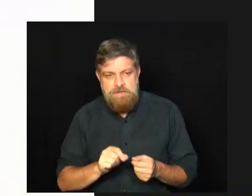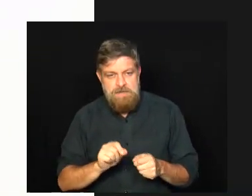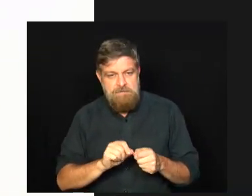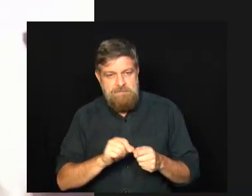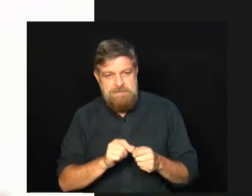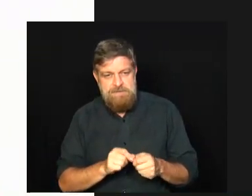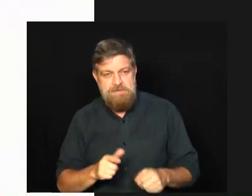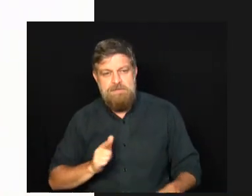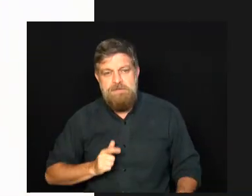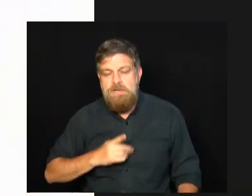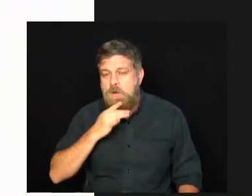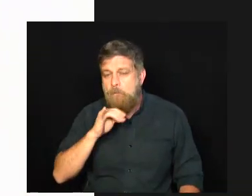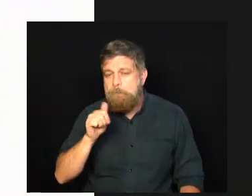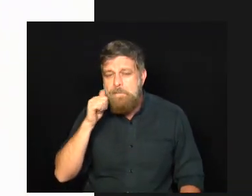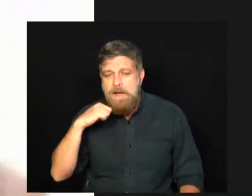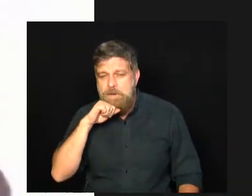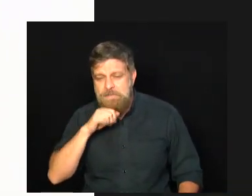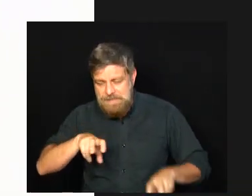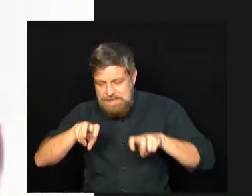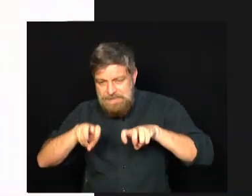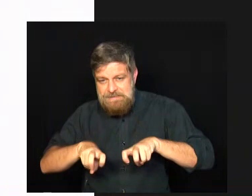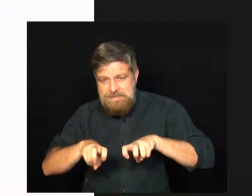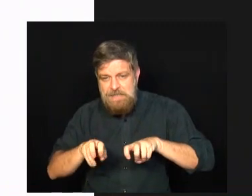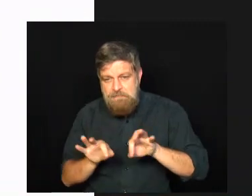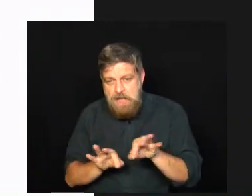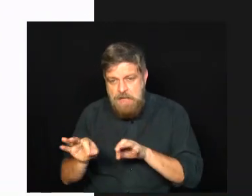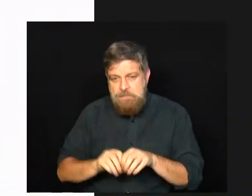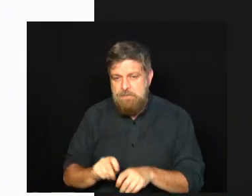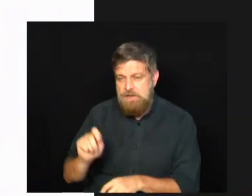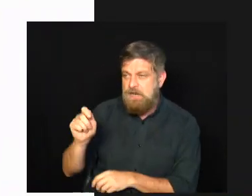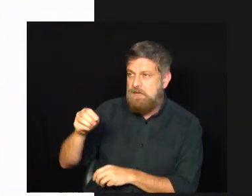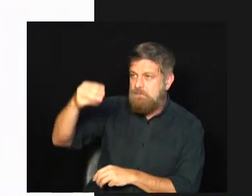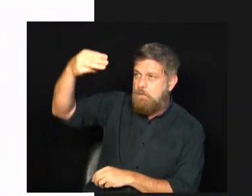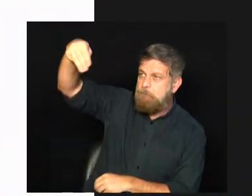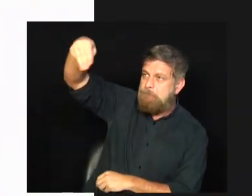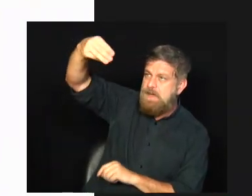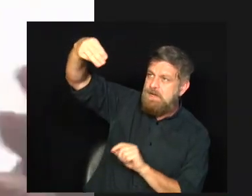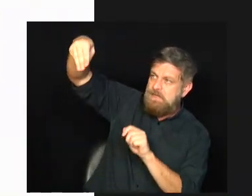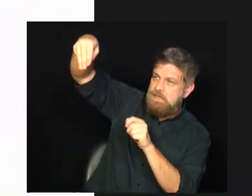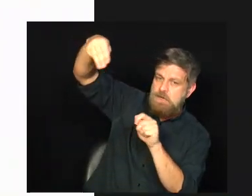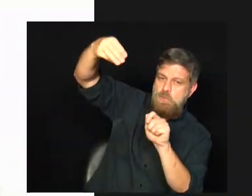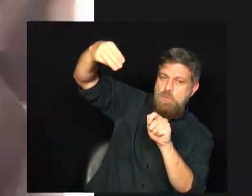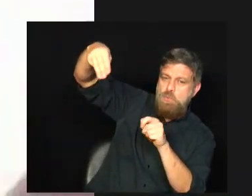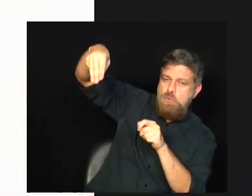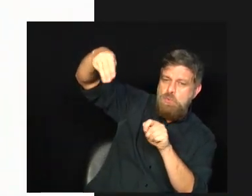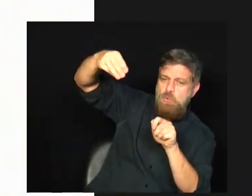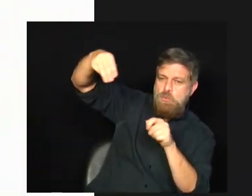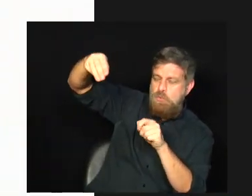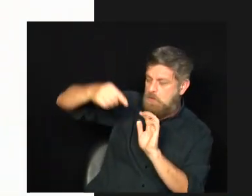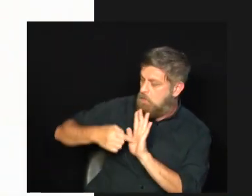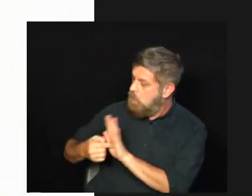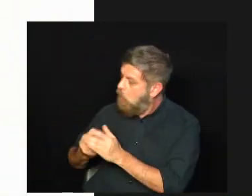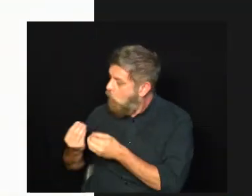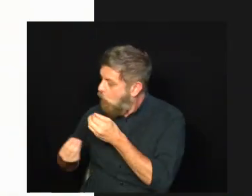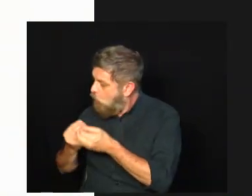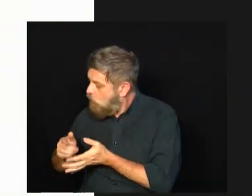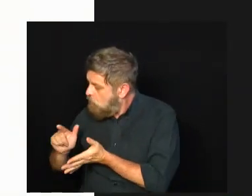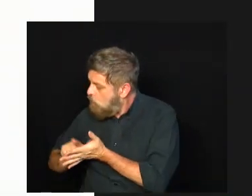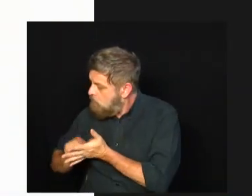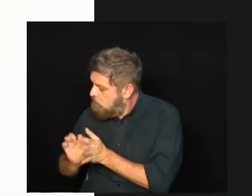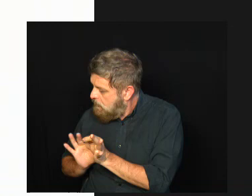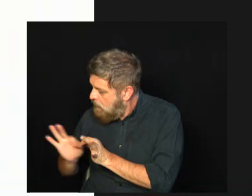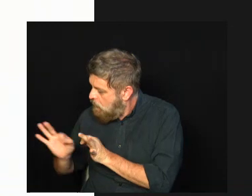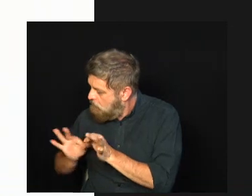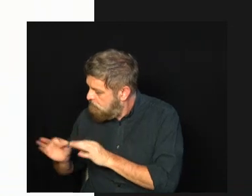varinhas. Os pais sentavam no chão e faziam pipas com as crianças. Mostravam como é que se fazia pipa com